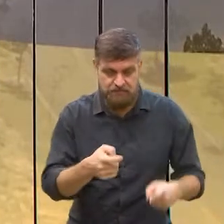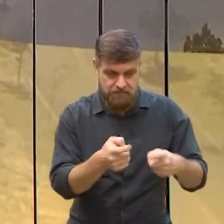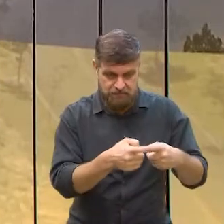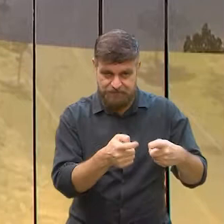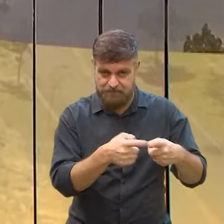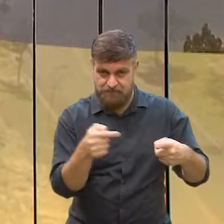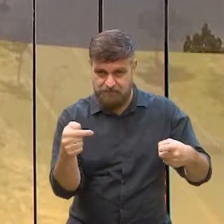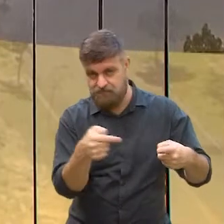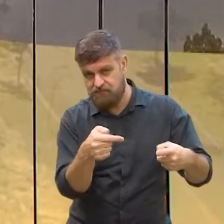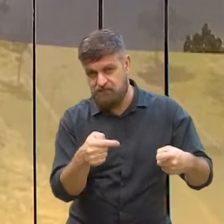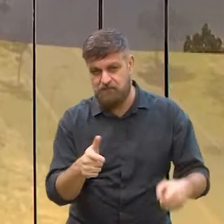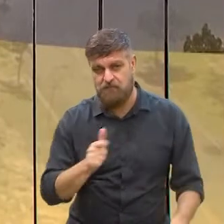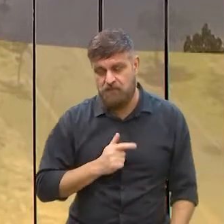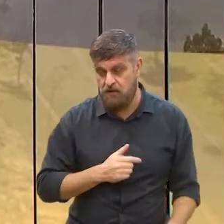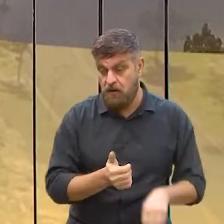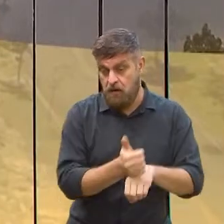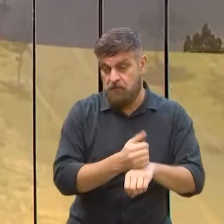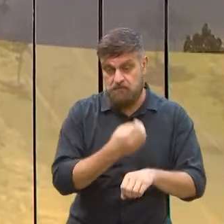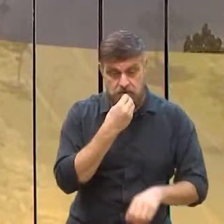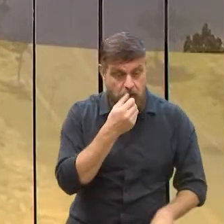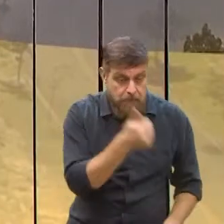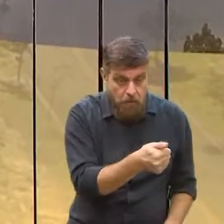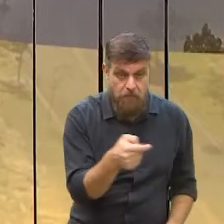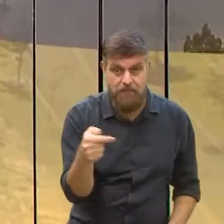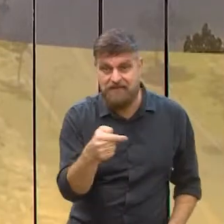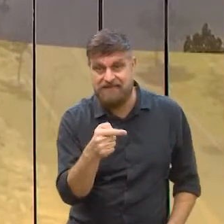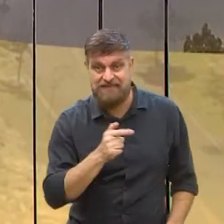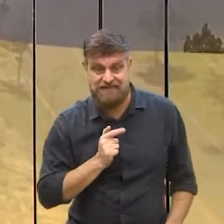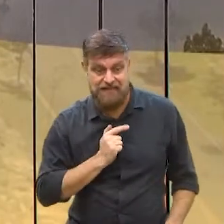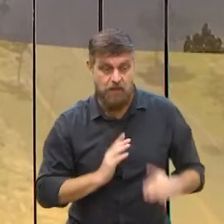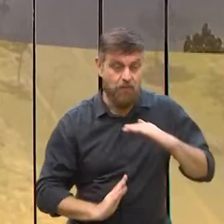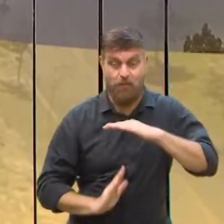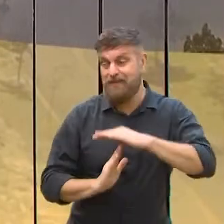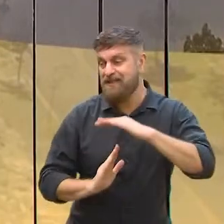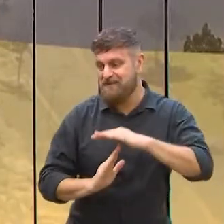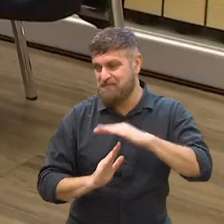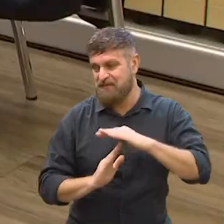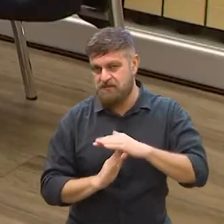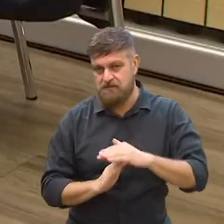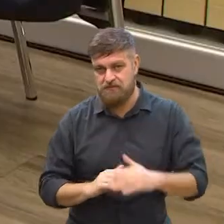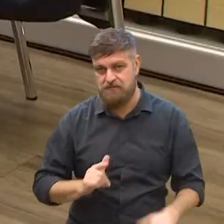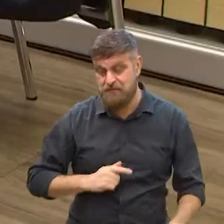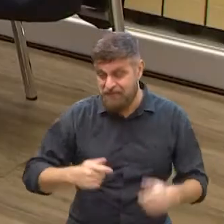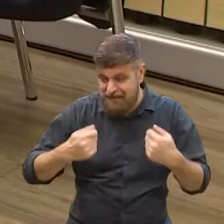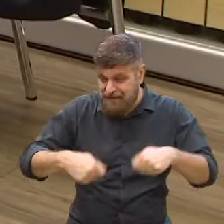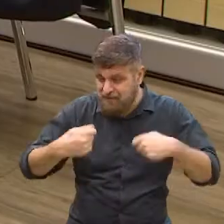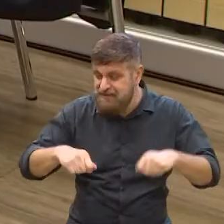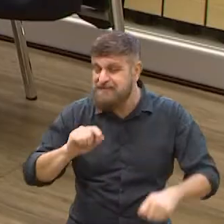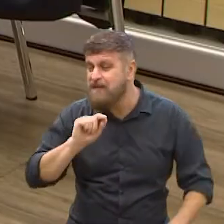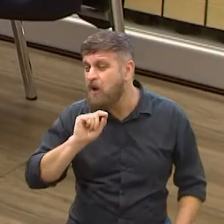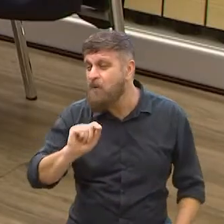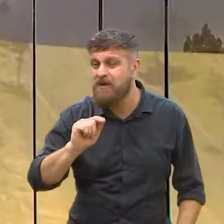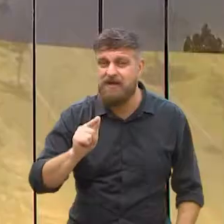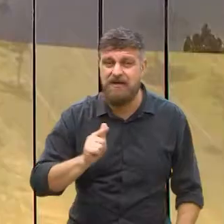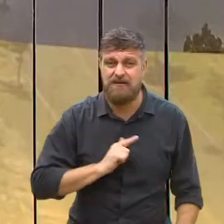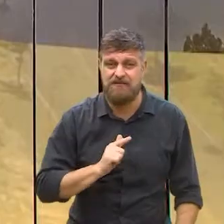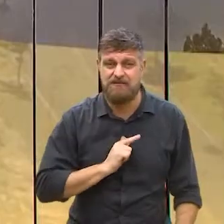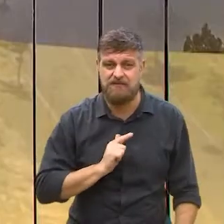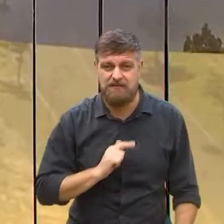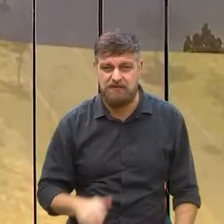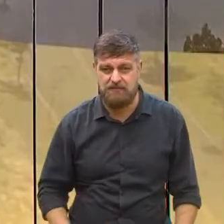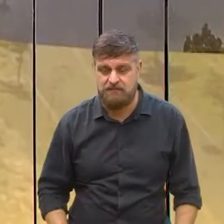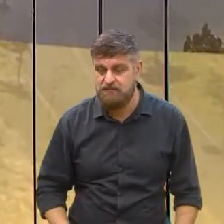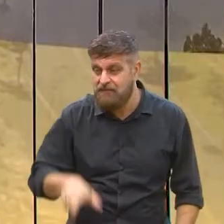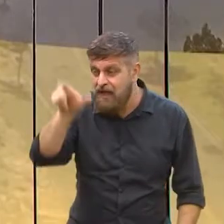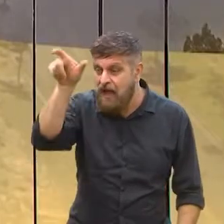maneira geral, são bons profissionais. Só que eles têm um limite no tratamento que depende demais de